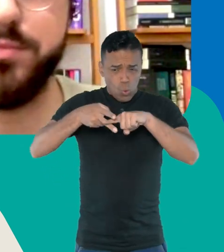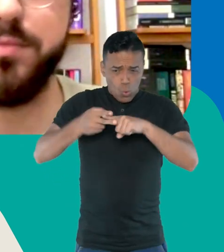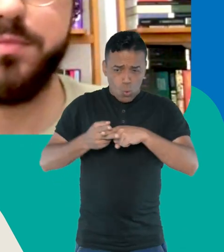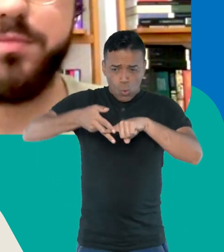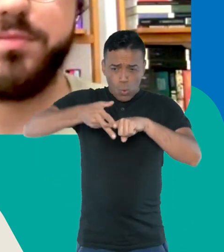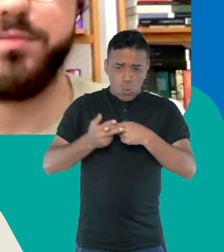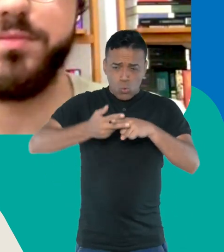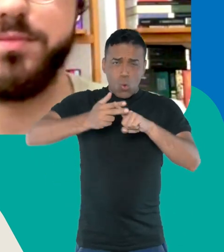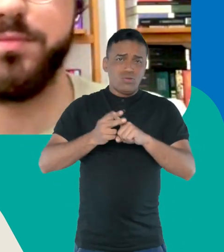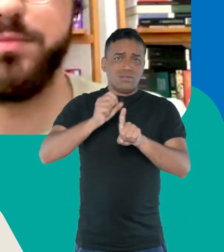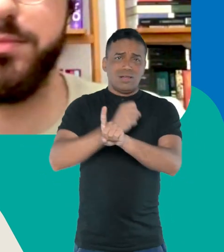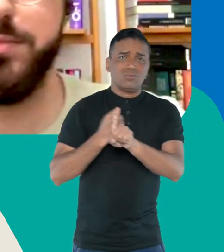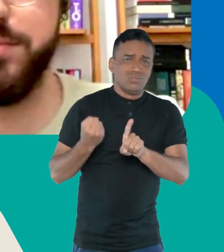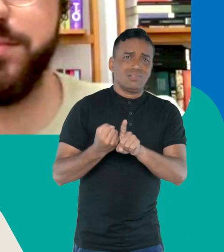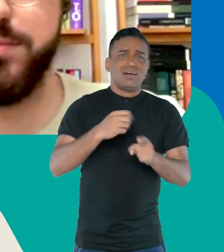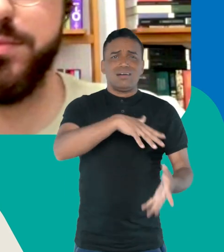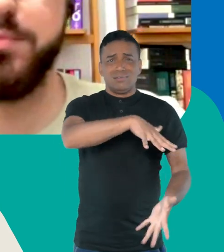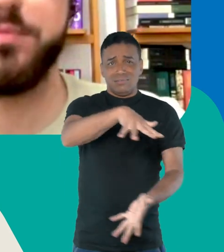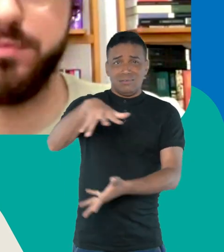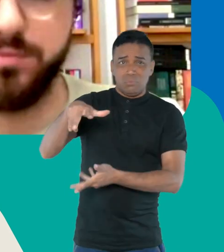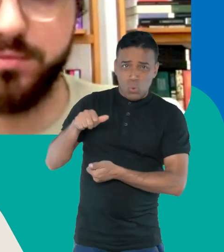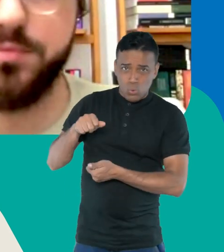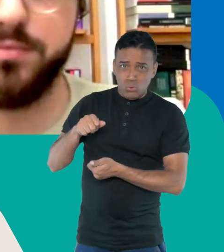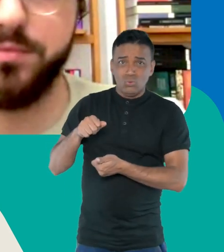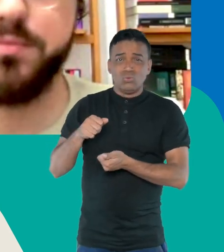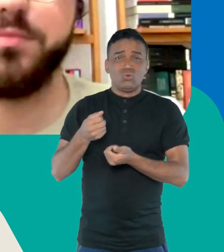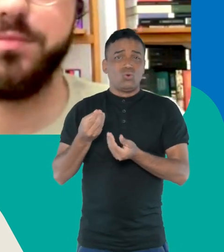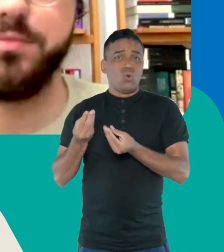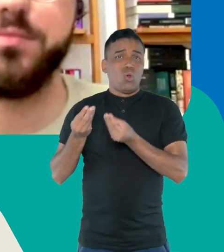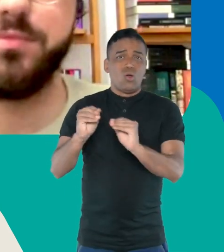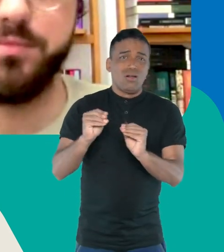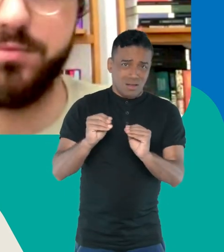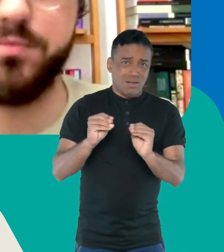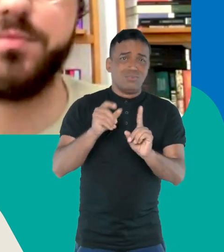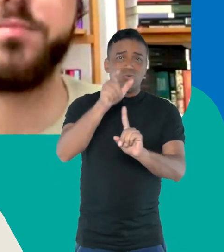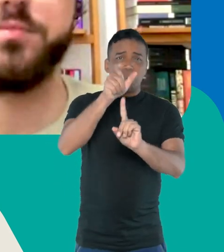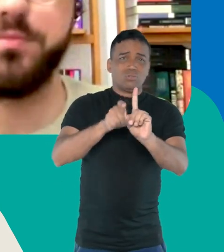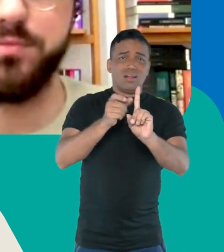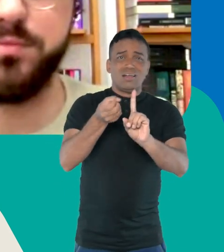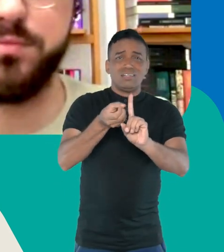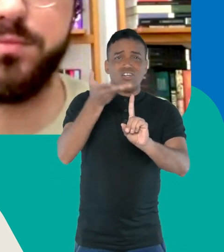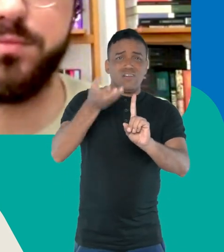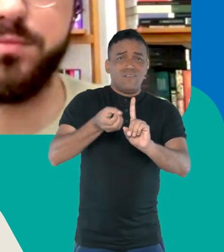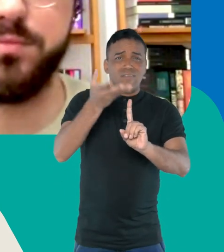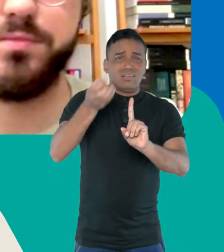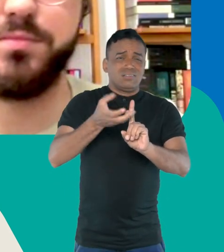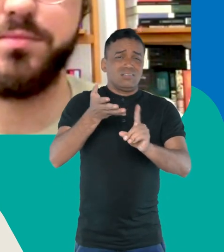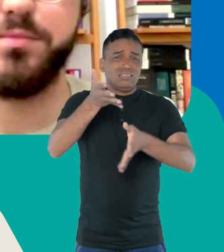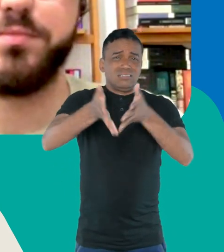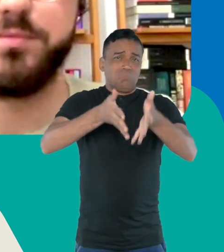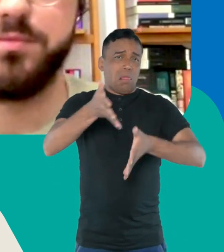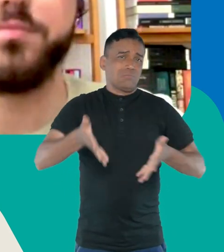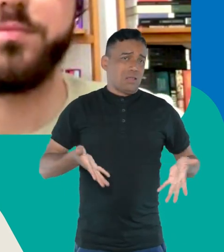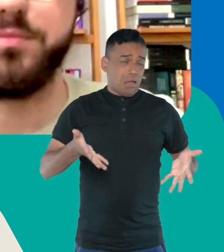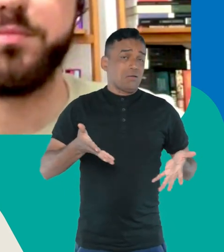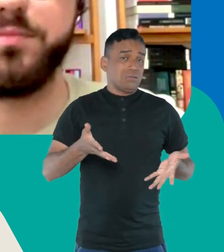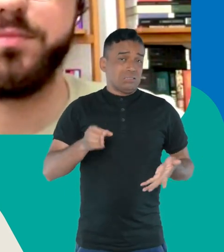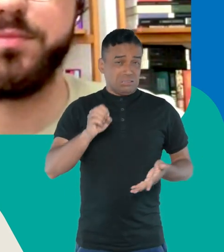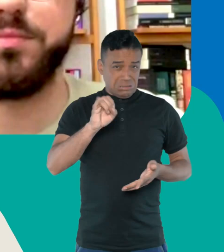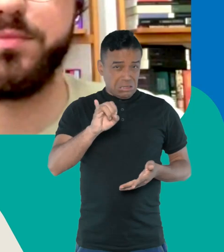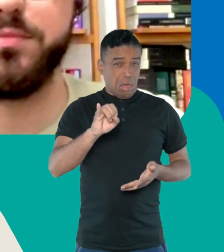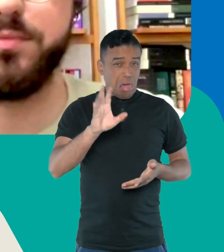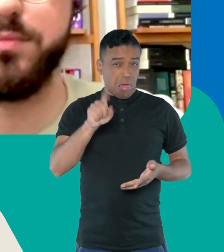o mundo, quando você diz, né, dando voz a esses invisíveis. Seria um modo também de